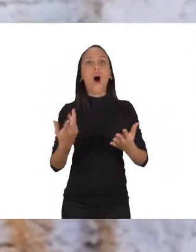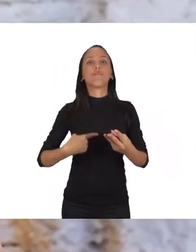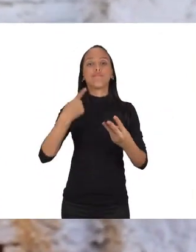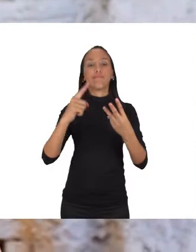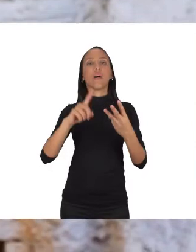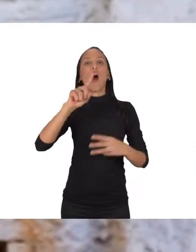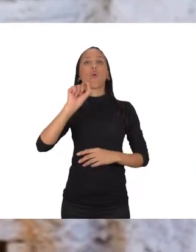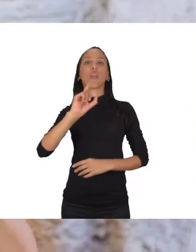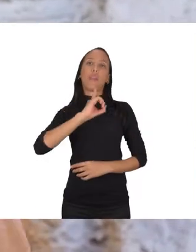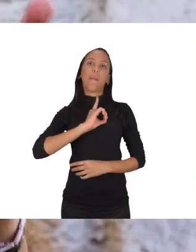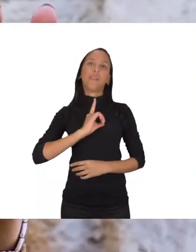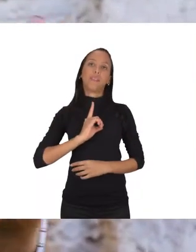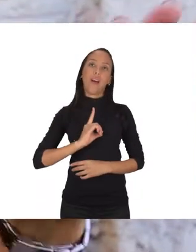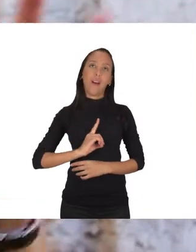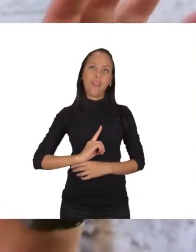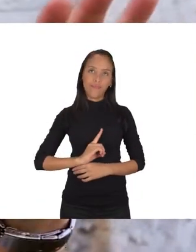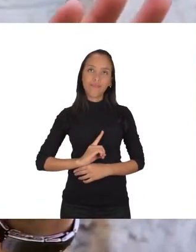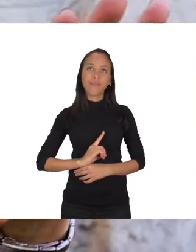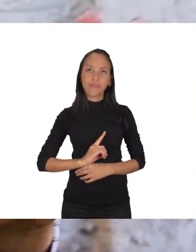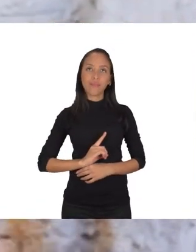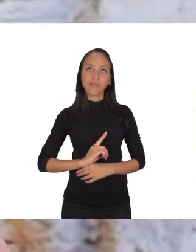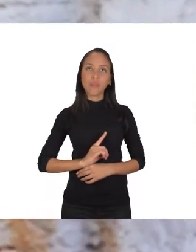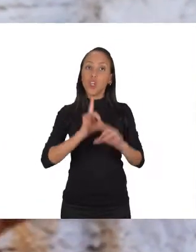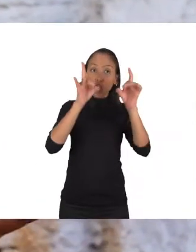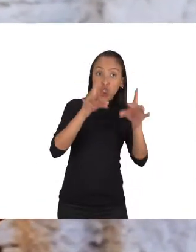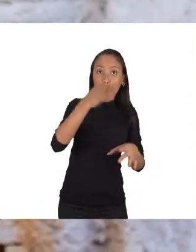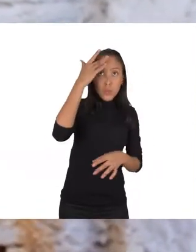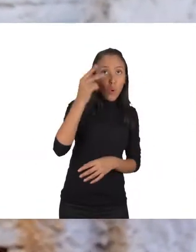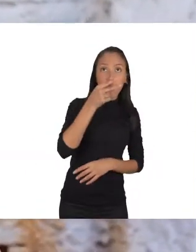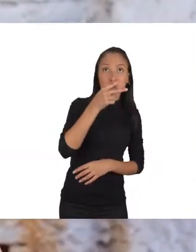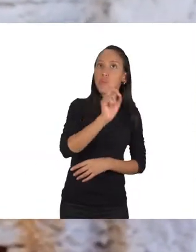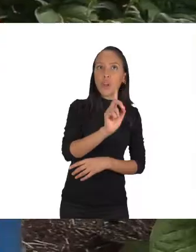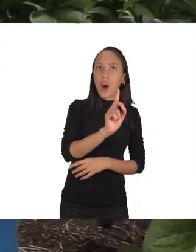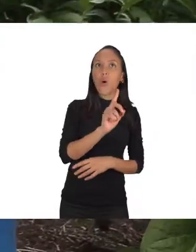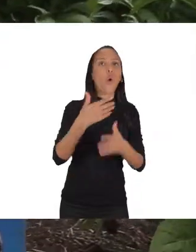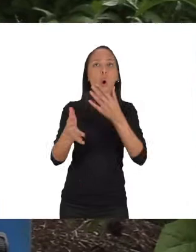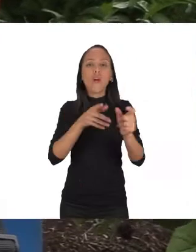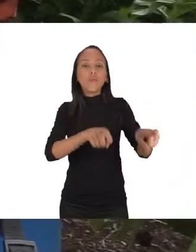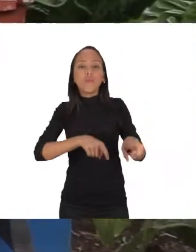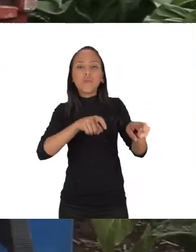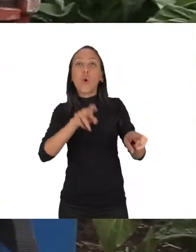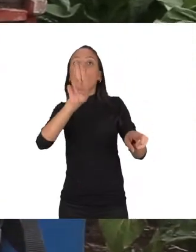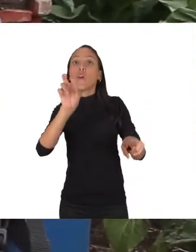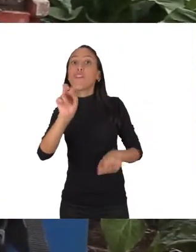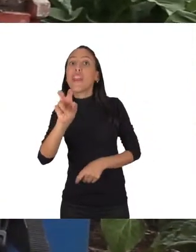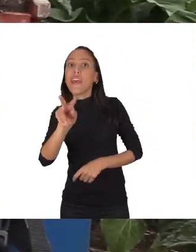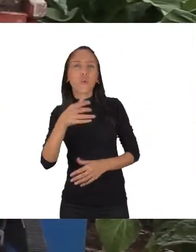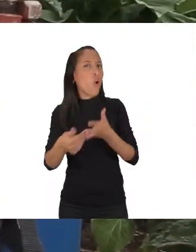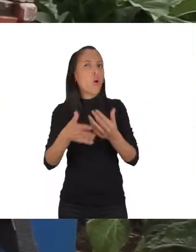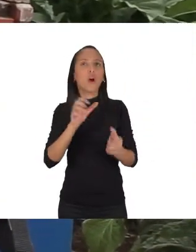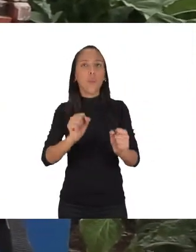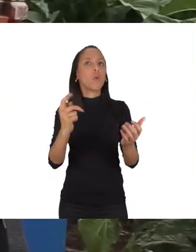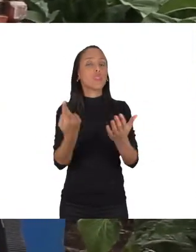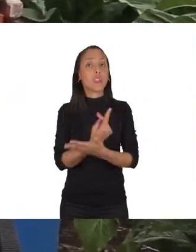o caminho do agricultor, não que trabalha com fumo, que usa agrotóxico, né? Quem trabalha com fumo é mais grave, porque